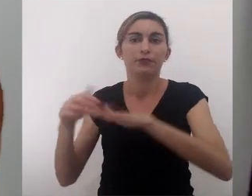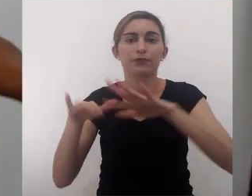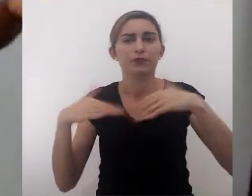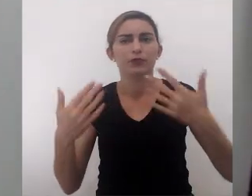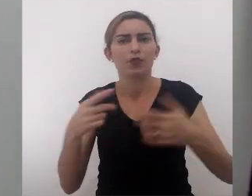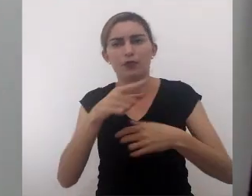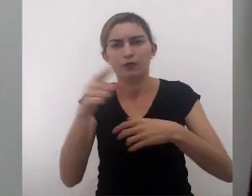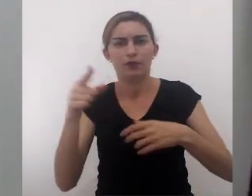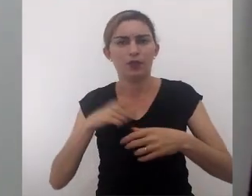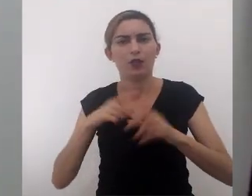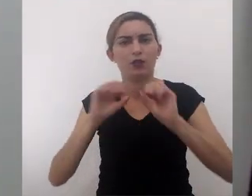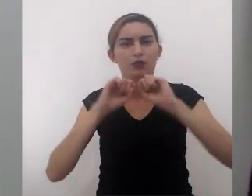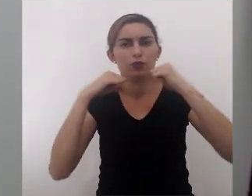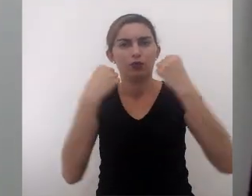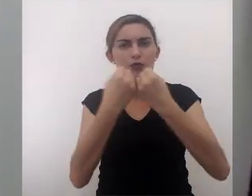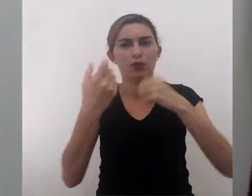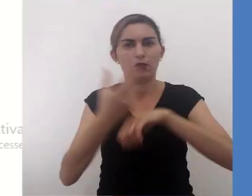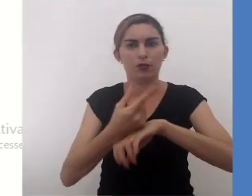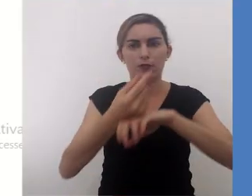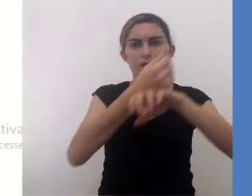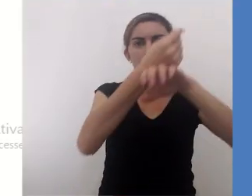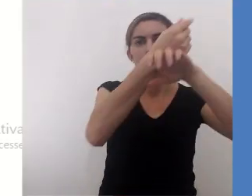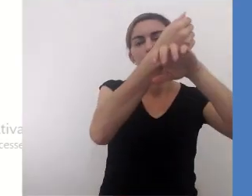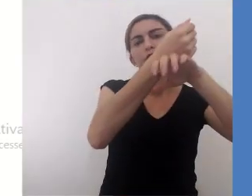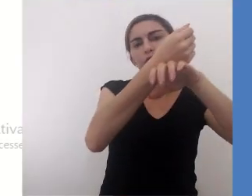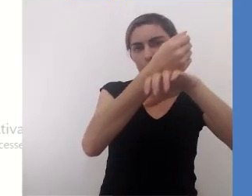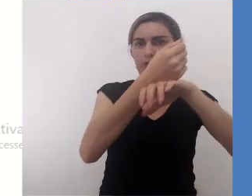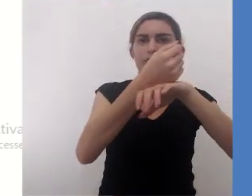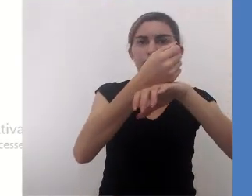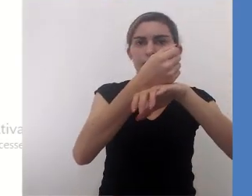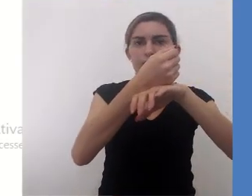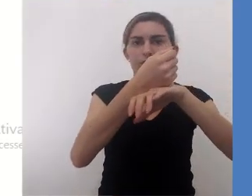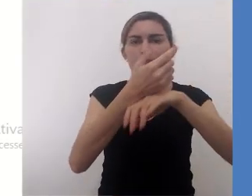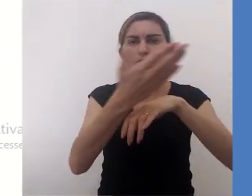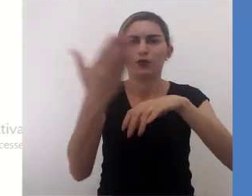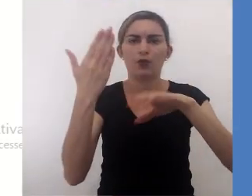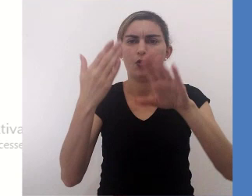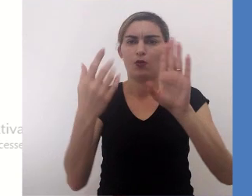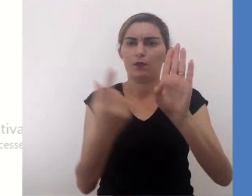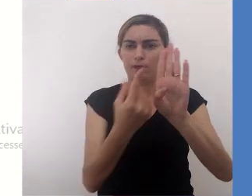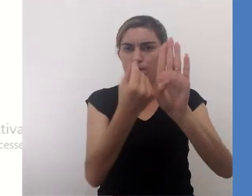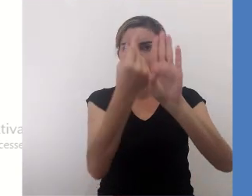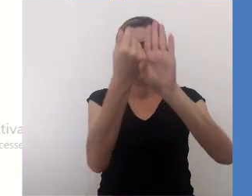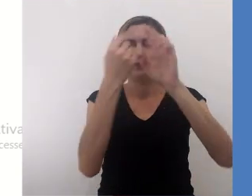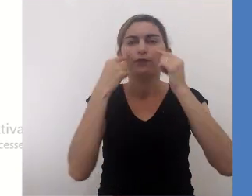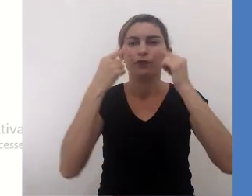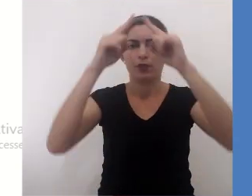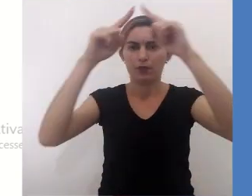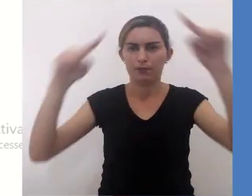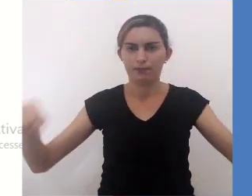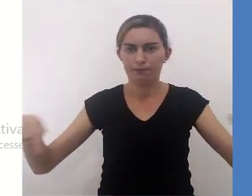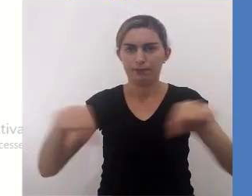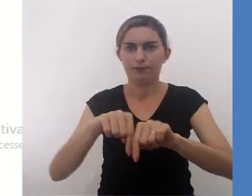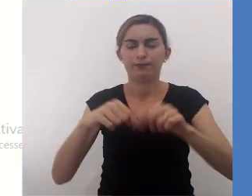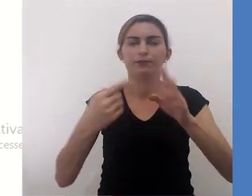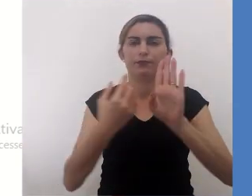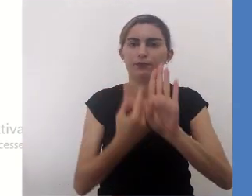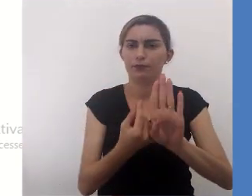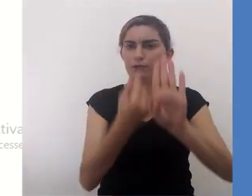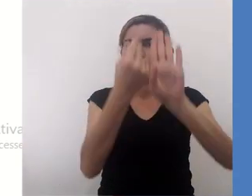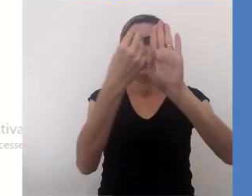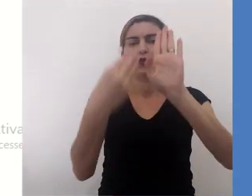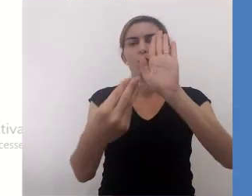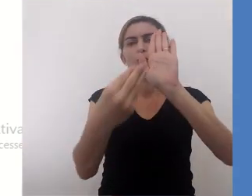aí a sociedade capitalista, segundo o marxismo, né? Aí no visor de vocês, aí uma pirâmide, né? Que coloca o quê? De